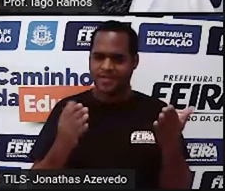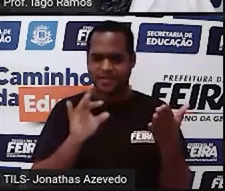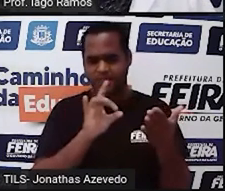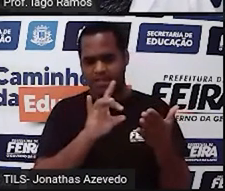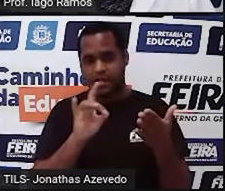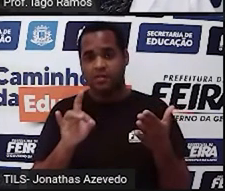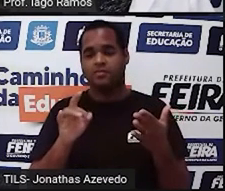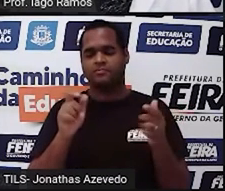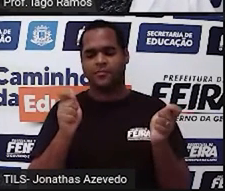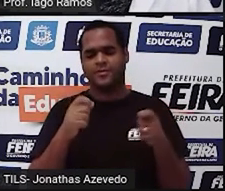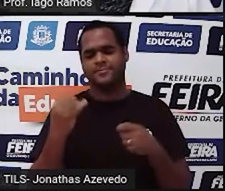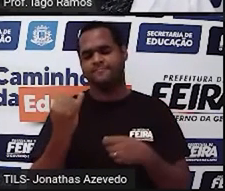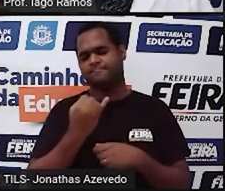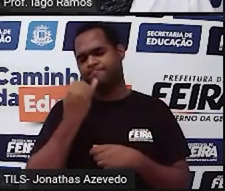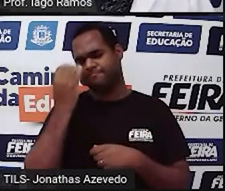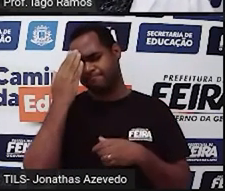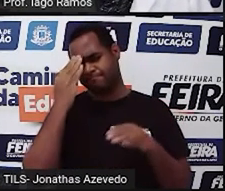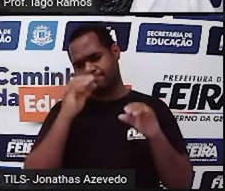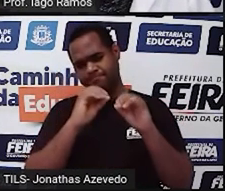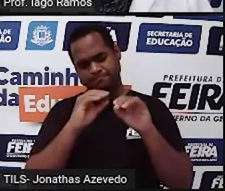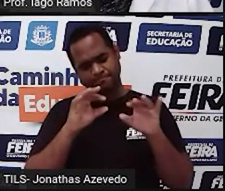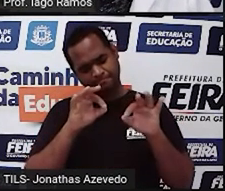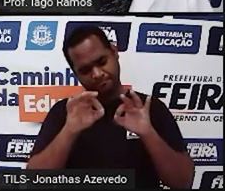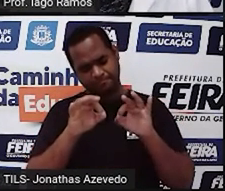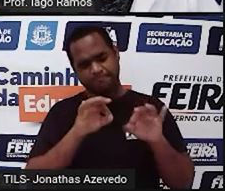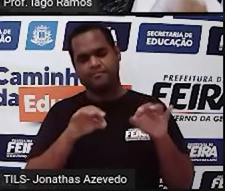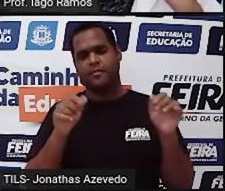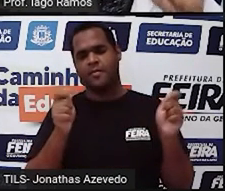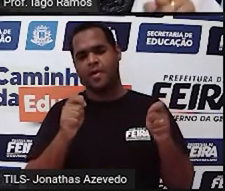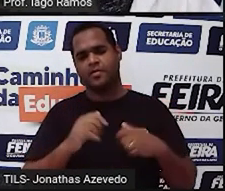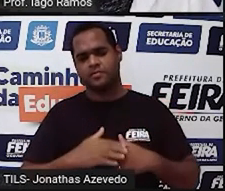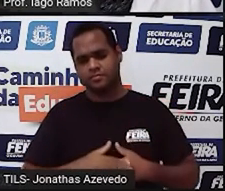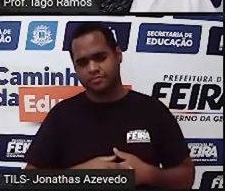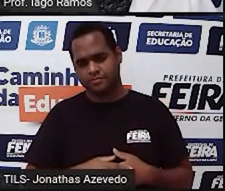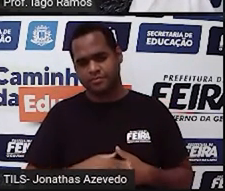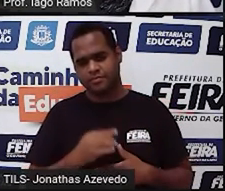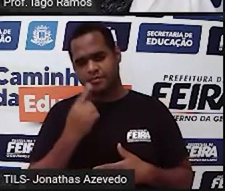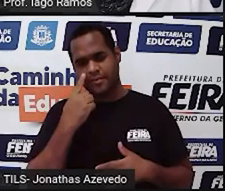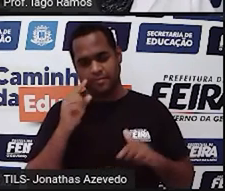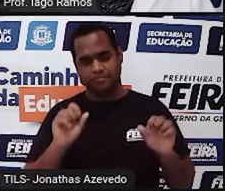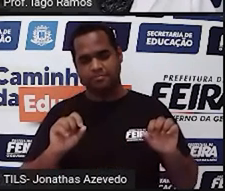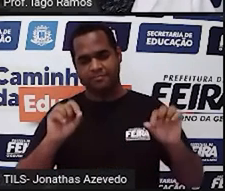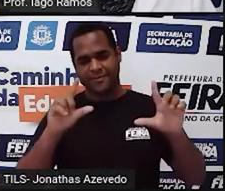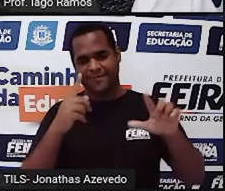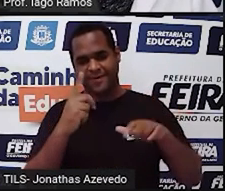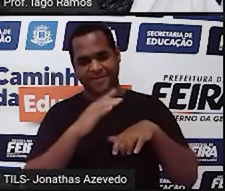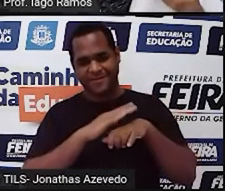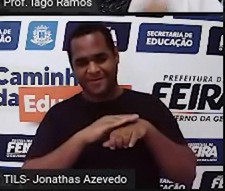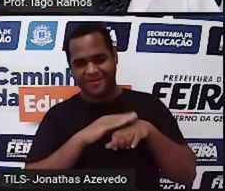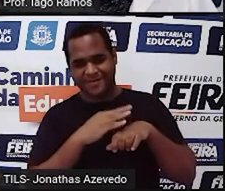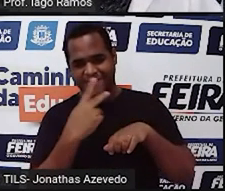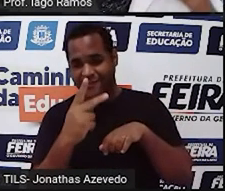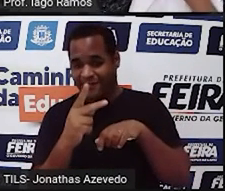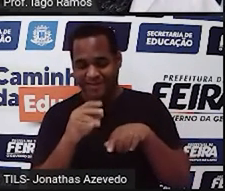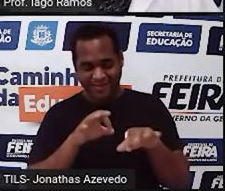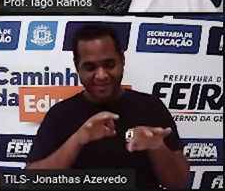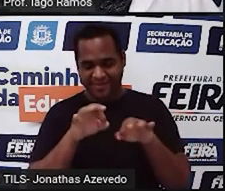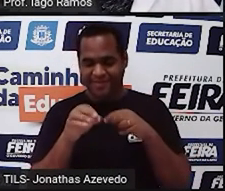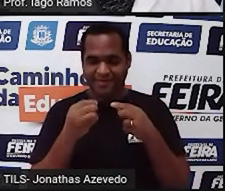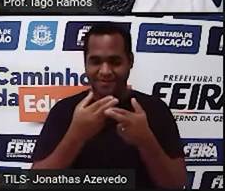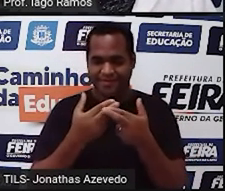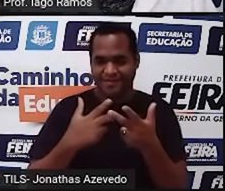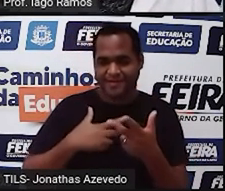isso né e entender isso na prática é por isso que eu tô colocando aqui ó que agora é a sua vez é você